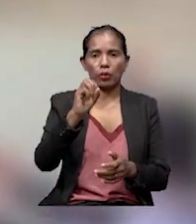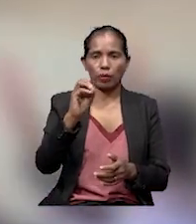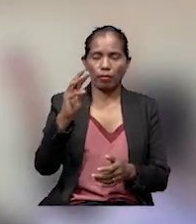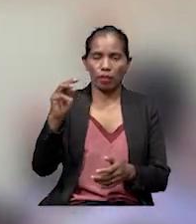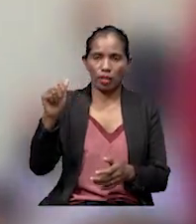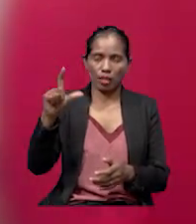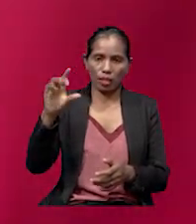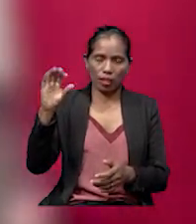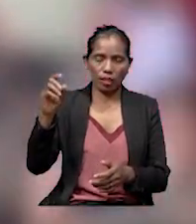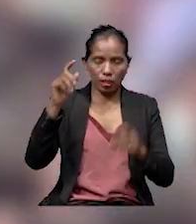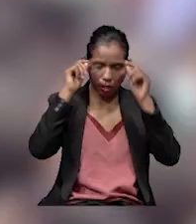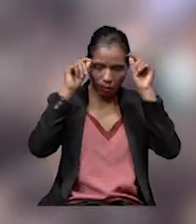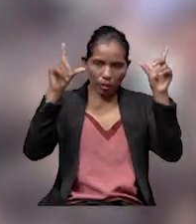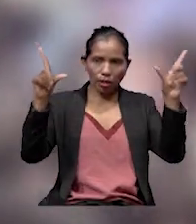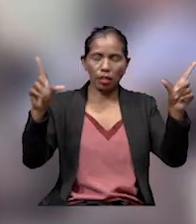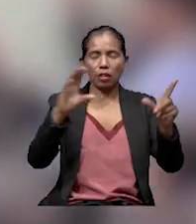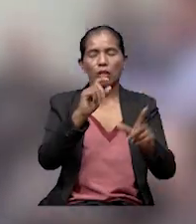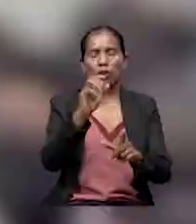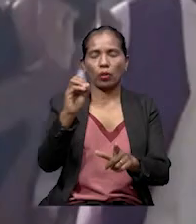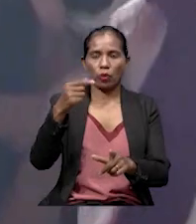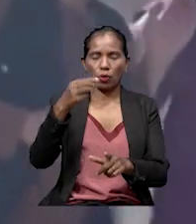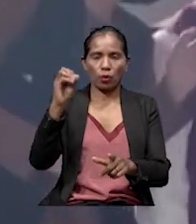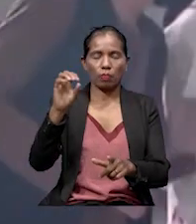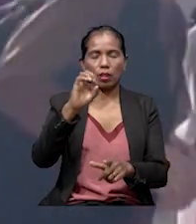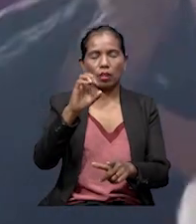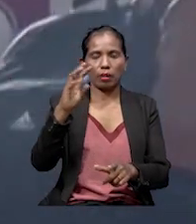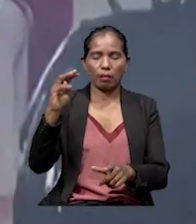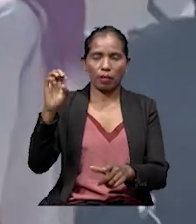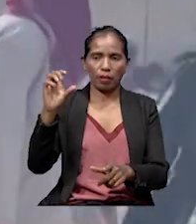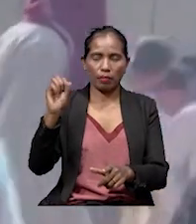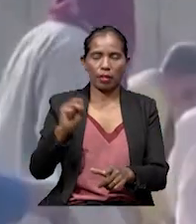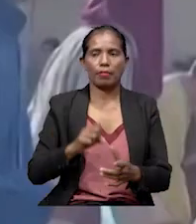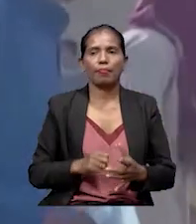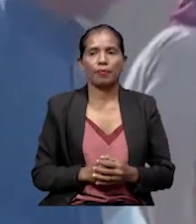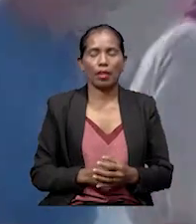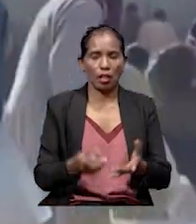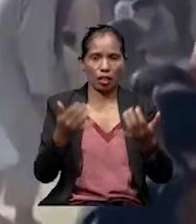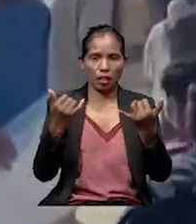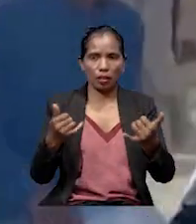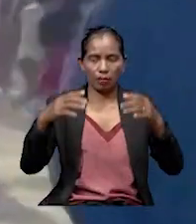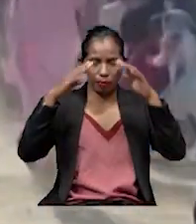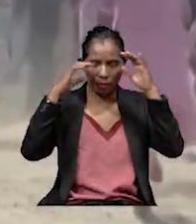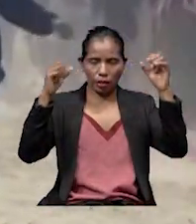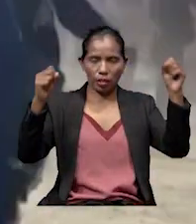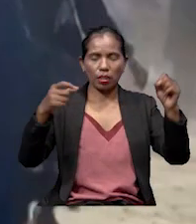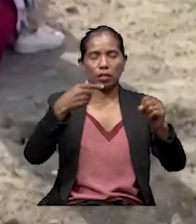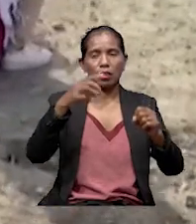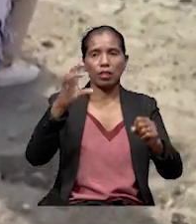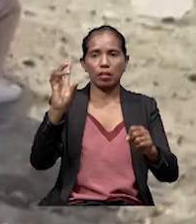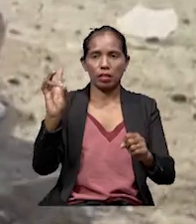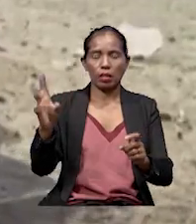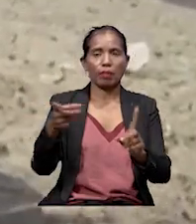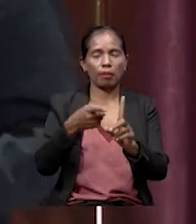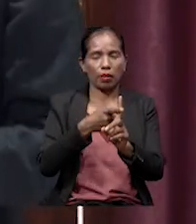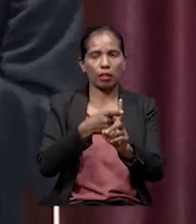Sudan, Timor-Leste, Togo, no Yemen, no Côte d'Ivoire. Dadaune, Presidente G7 Plus, Husi Nação Sierra